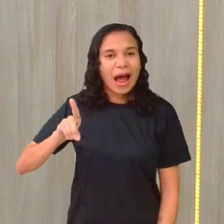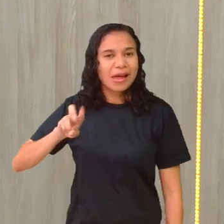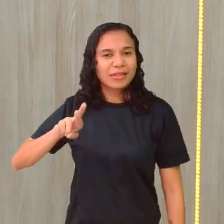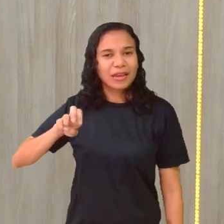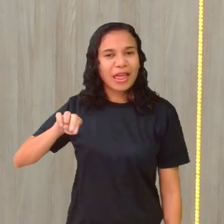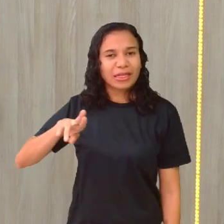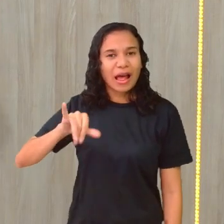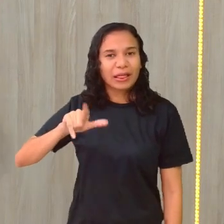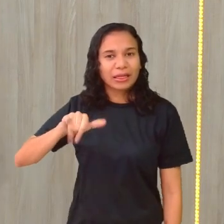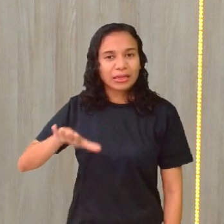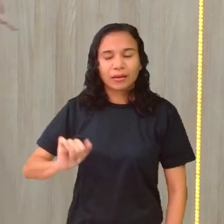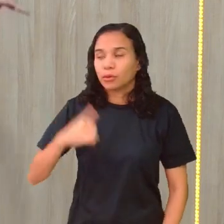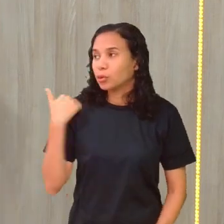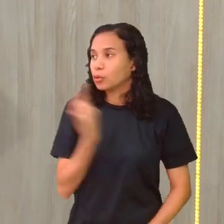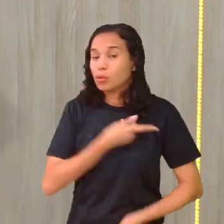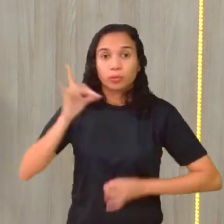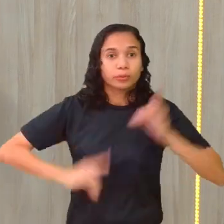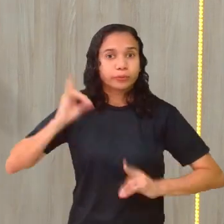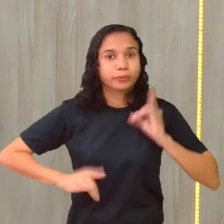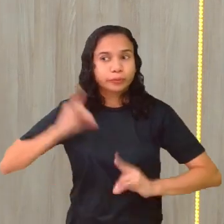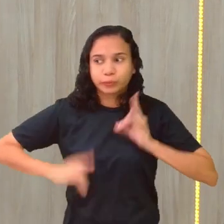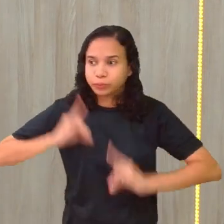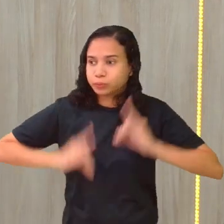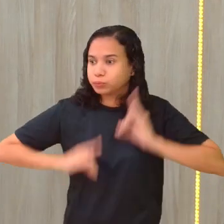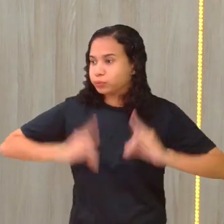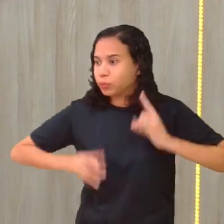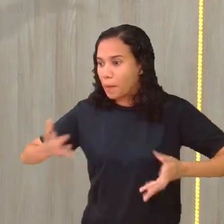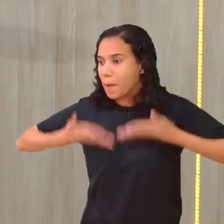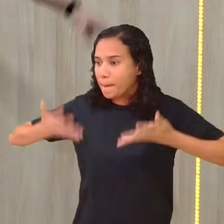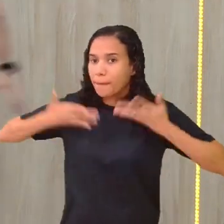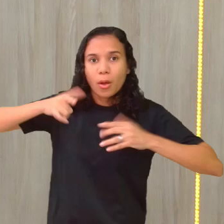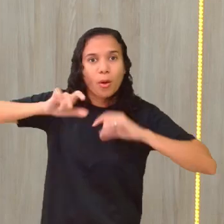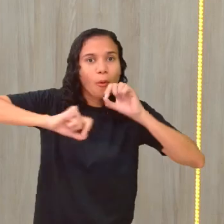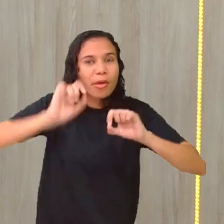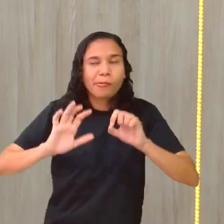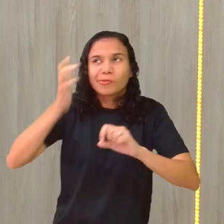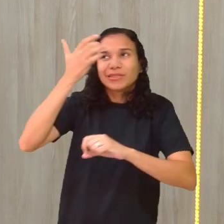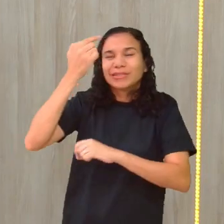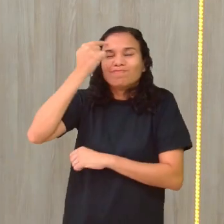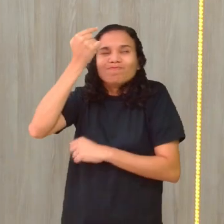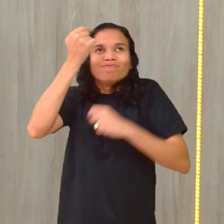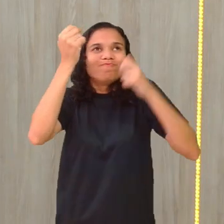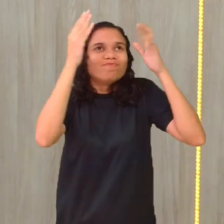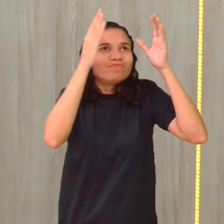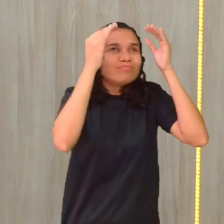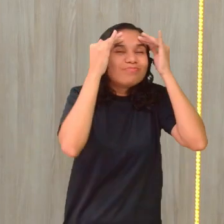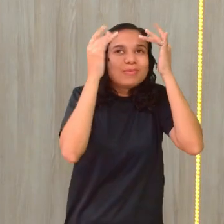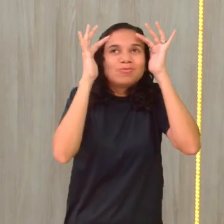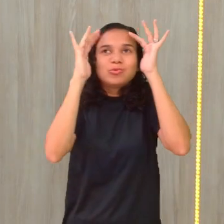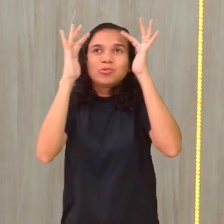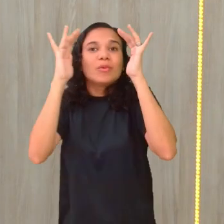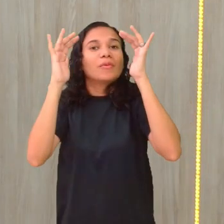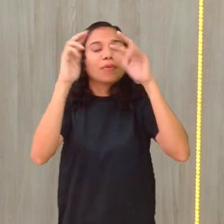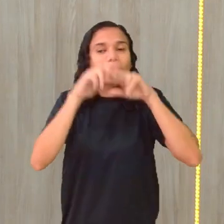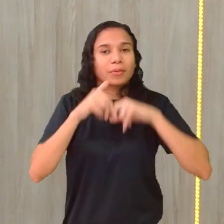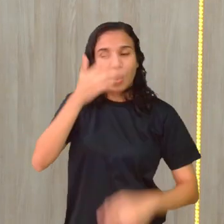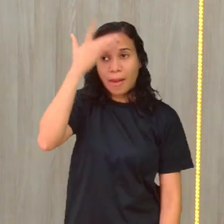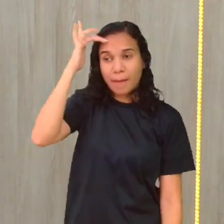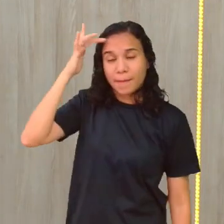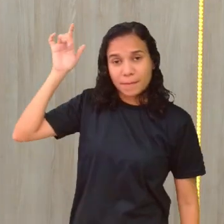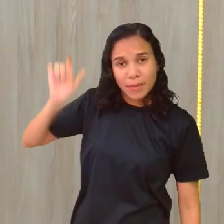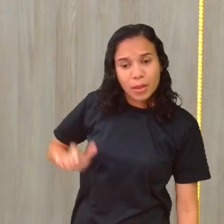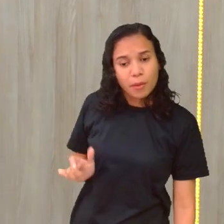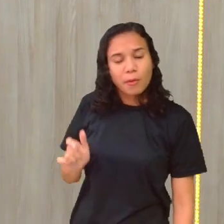a gente fica ali, meu Deus do céu, o que é que vai acontecer? E você fica... E aí as pessoas que